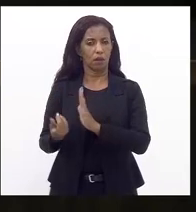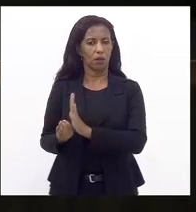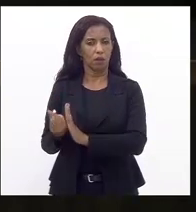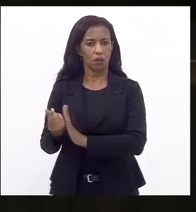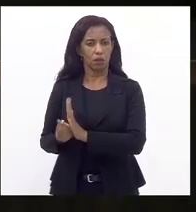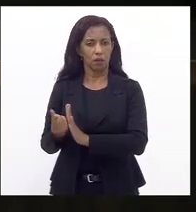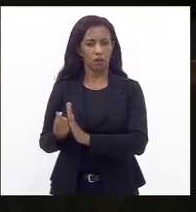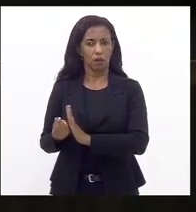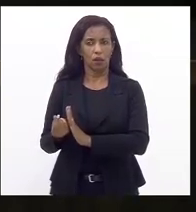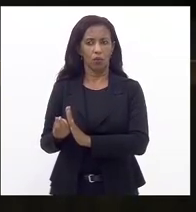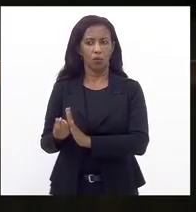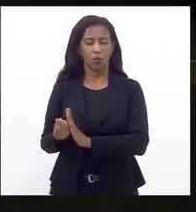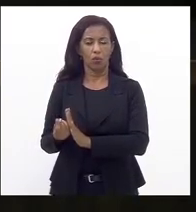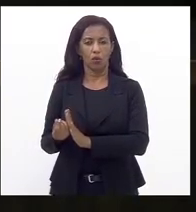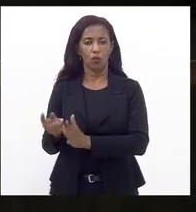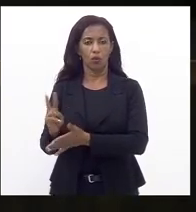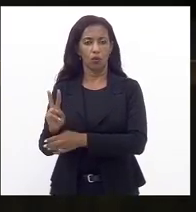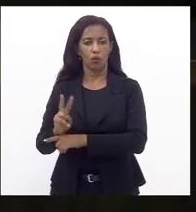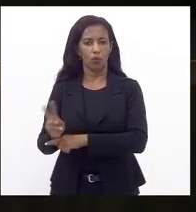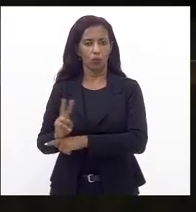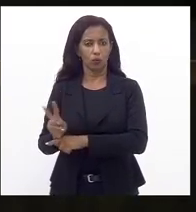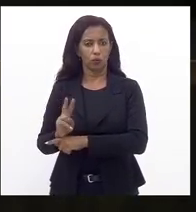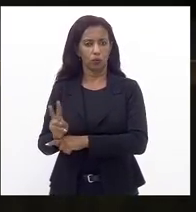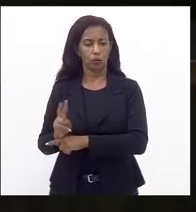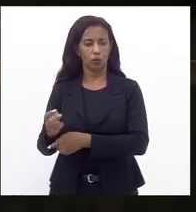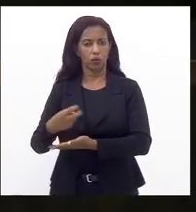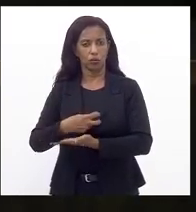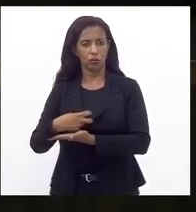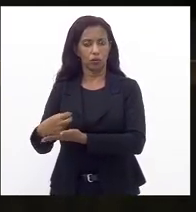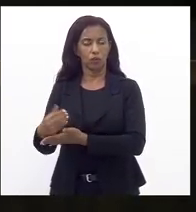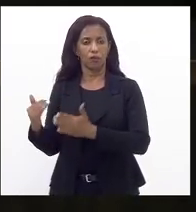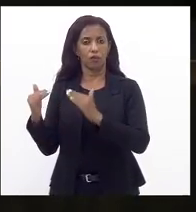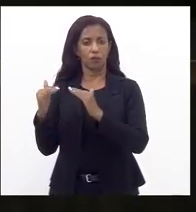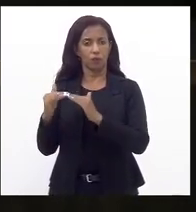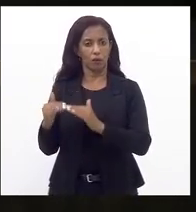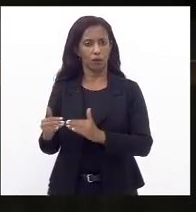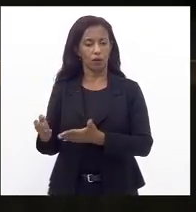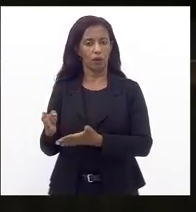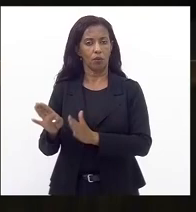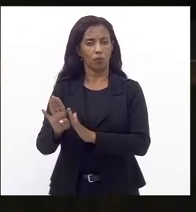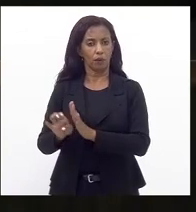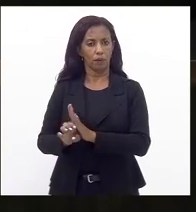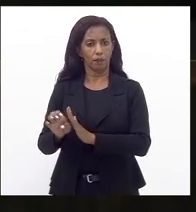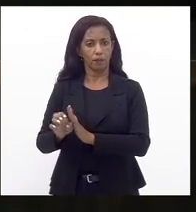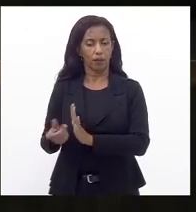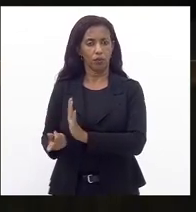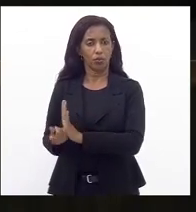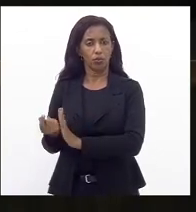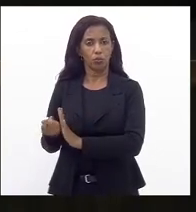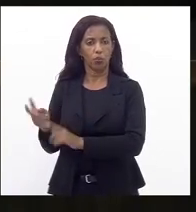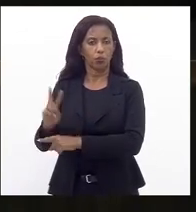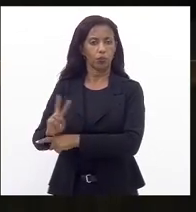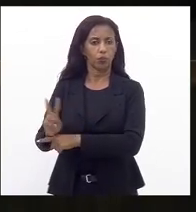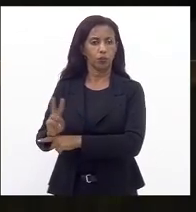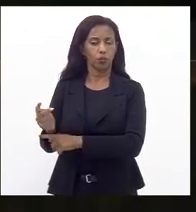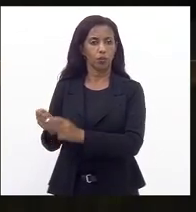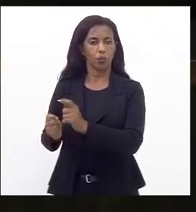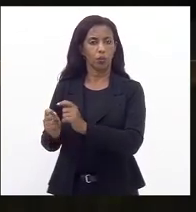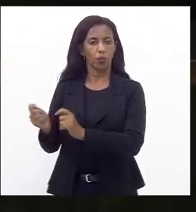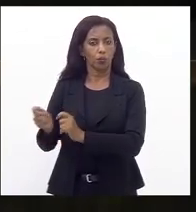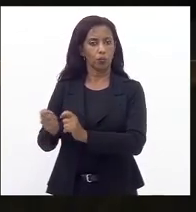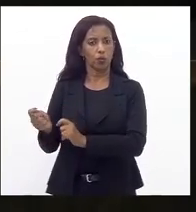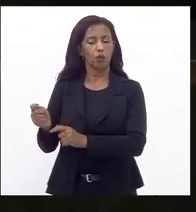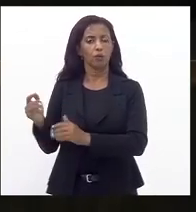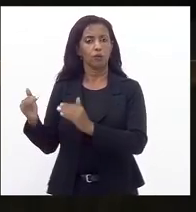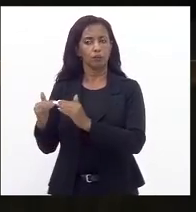tributação controle da arrecadação Estadual fiscalização de tributos estaduais favorável com a emenda de orçamento Finanças fiscalização financeira e controle